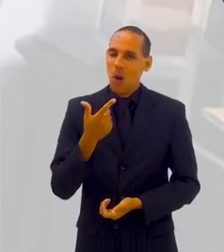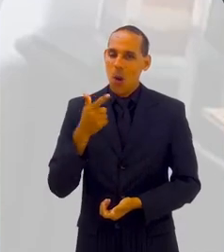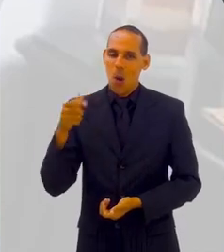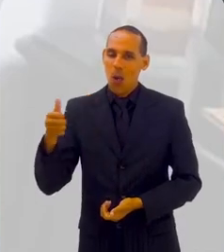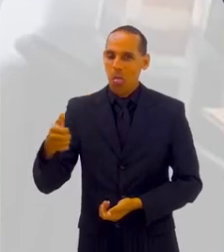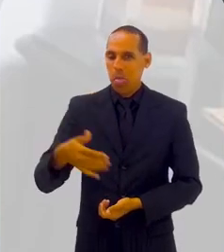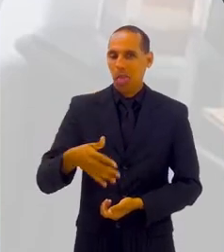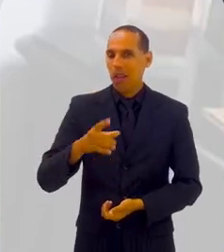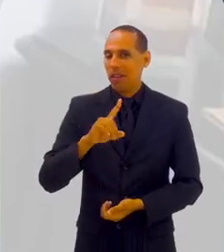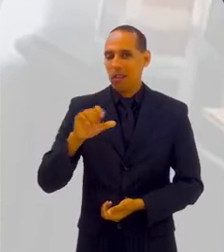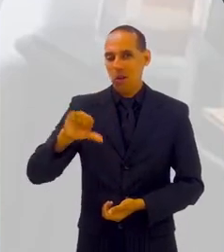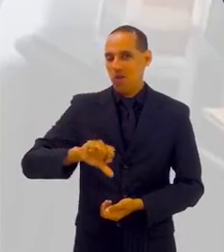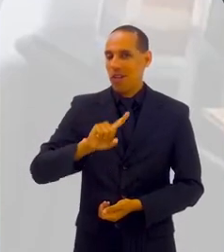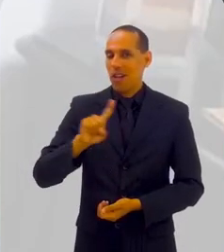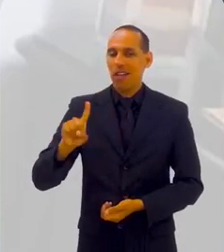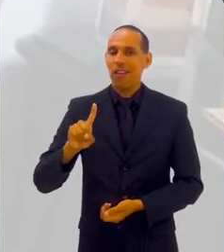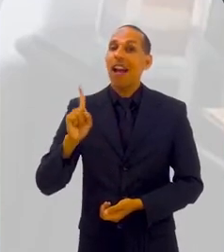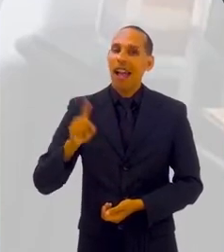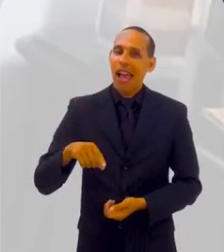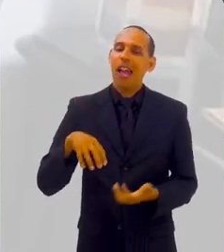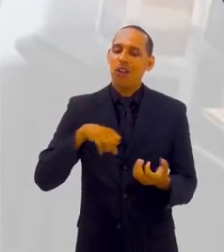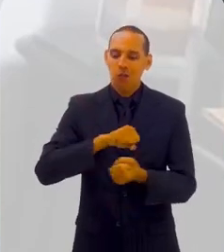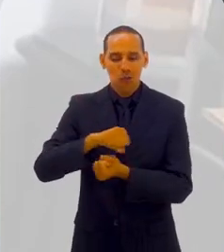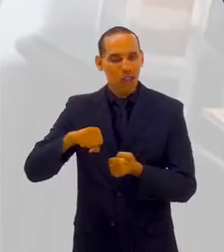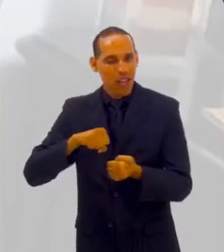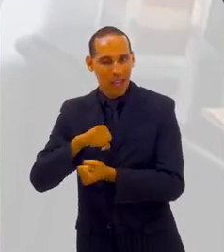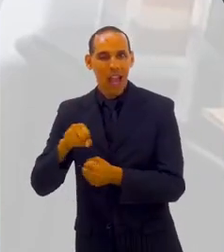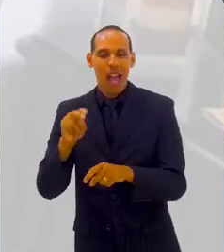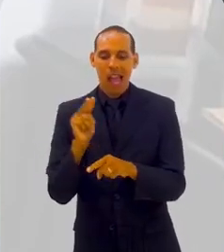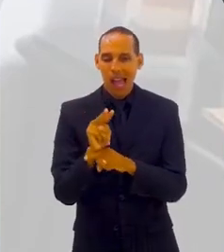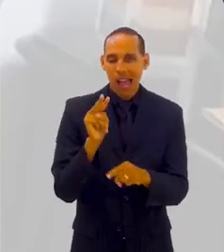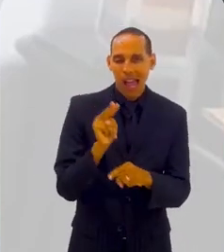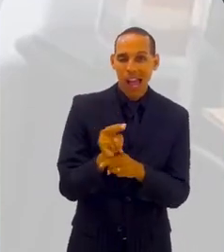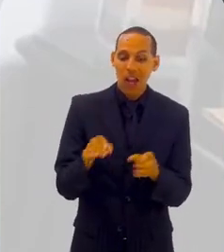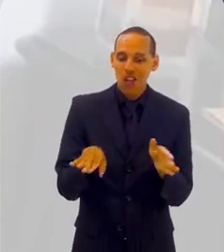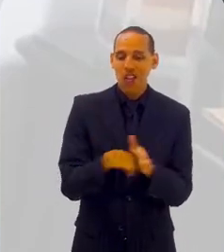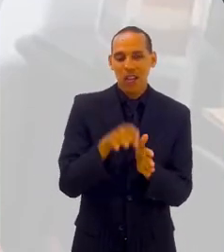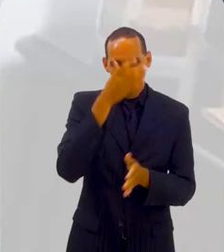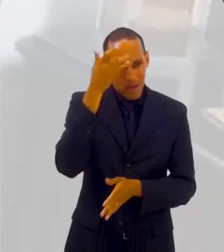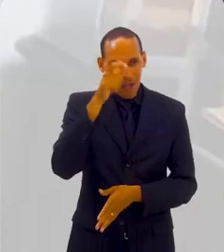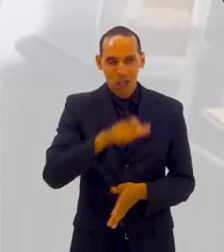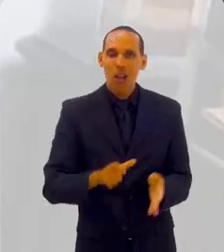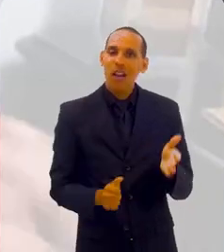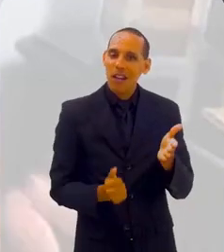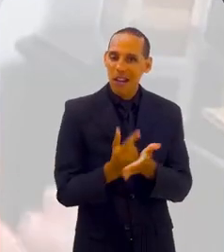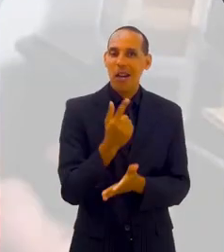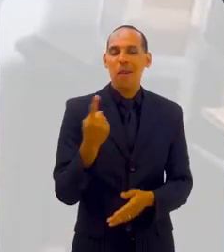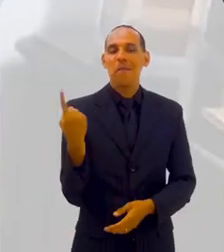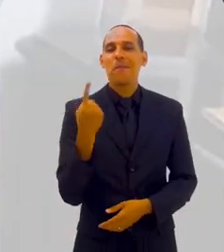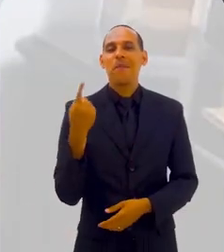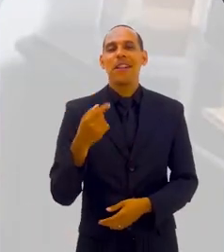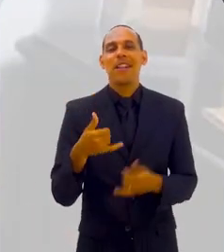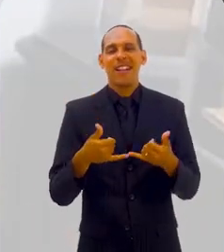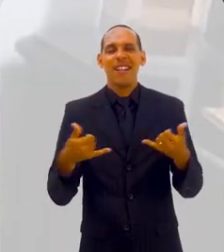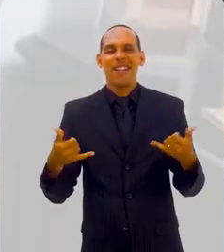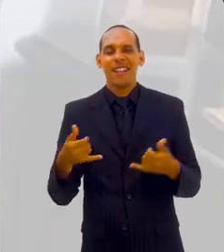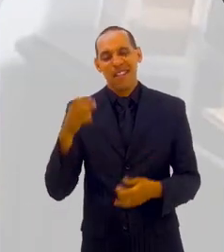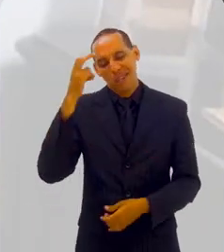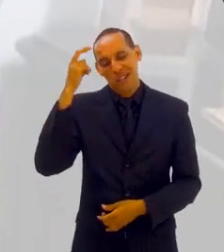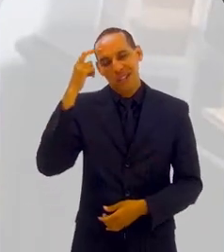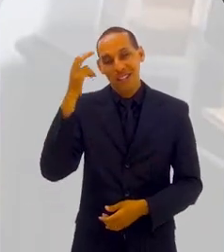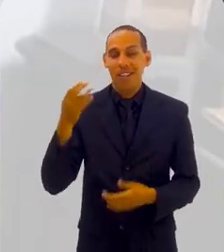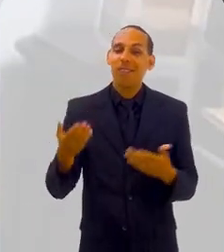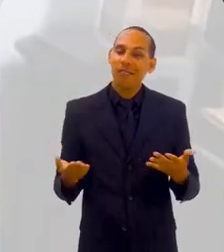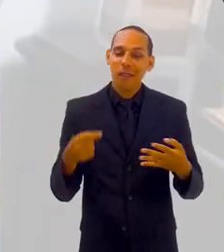que produzir bom, sustentável, rastreado, que chega nesse consumidor de primeira linha e muito